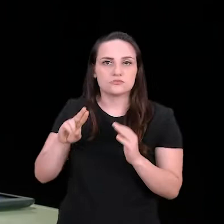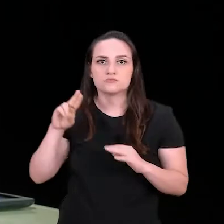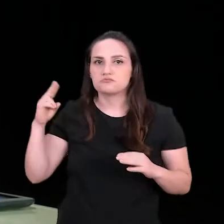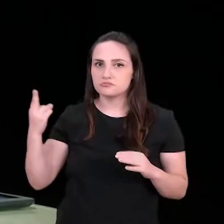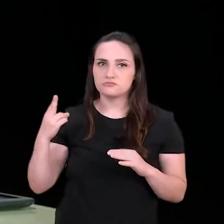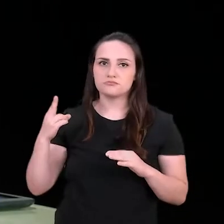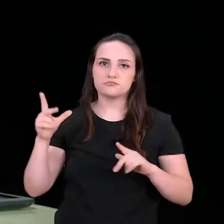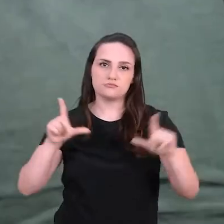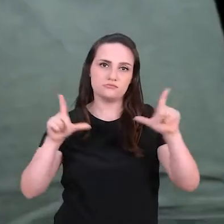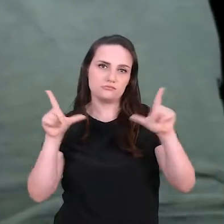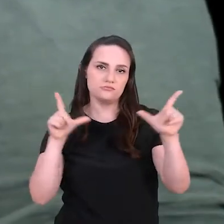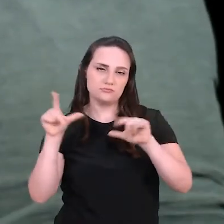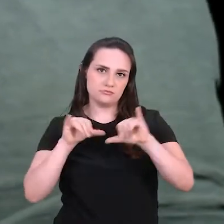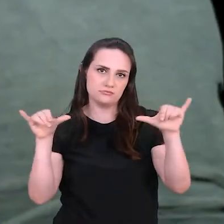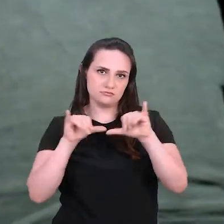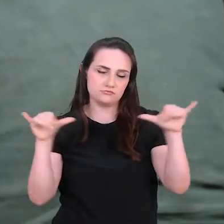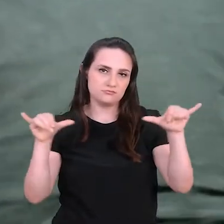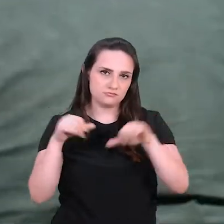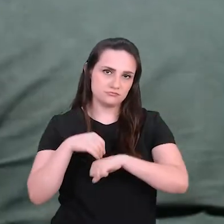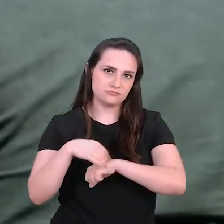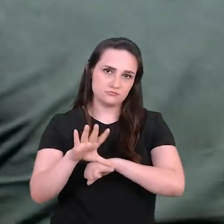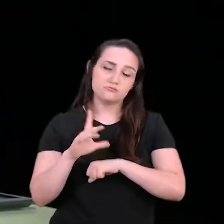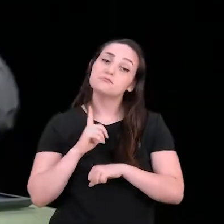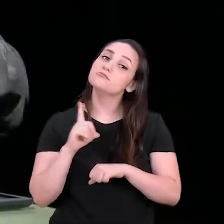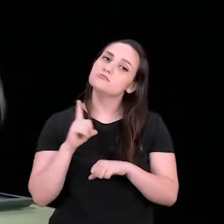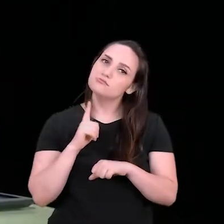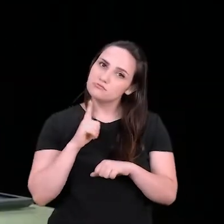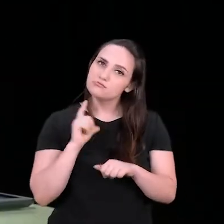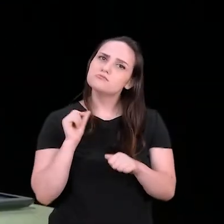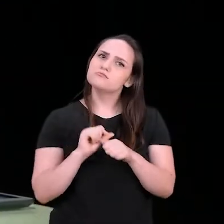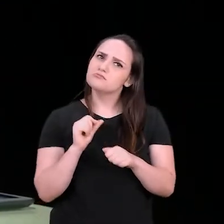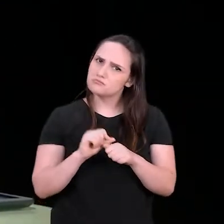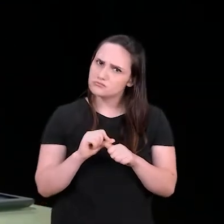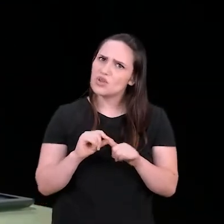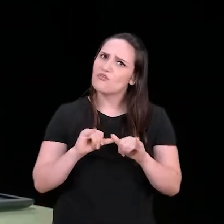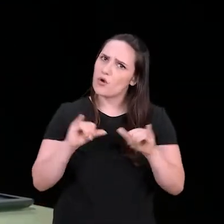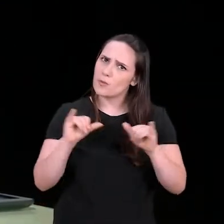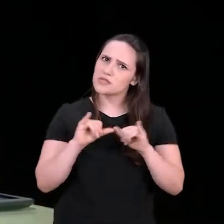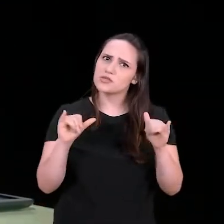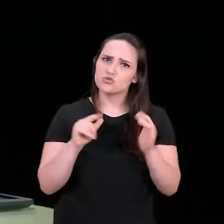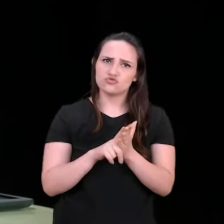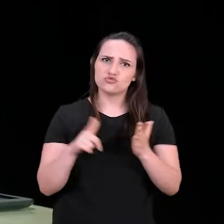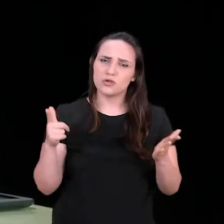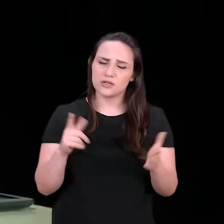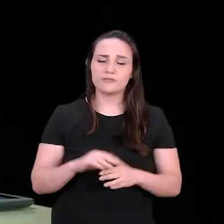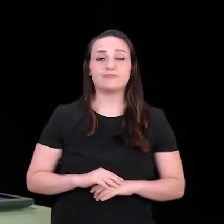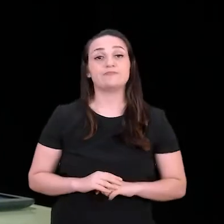um telejornal, eles produzem esses conteúdos, né? Produzem conteúdos jornalísticos. Então, assim,